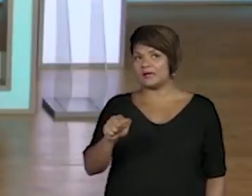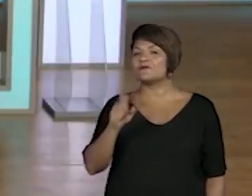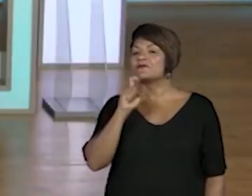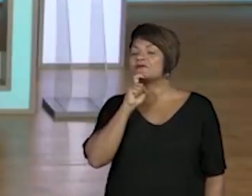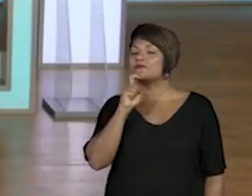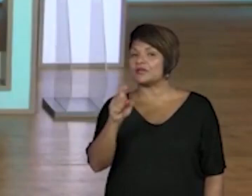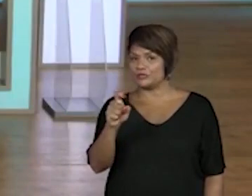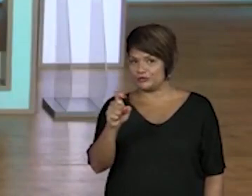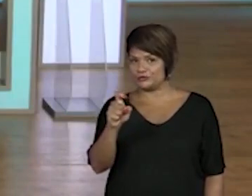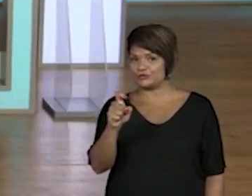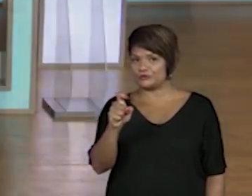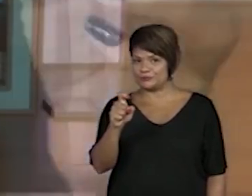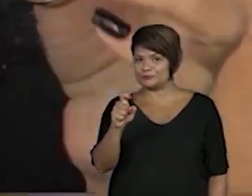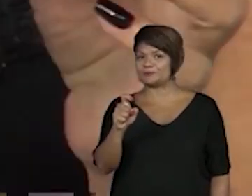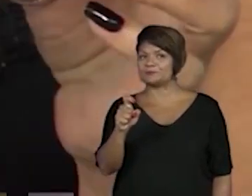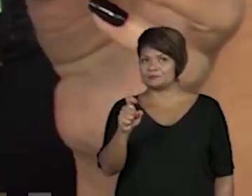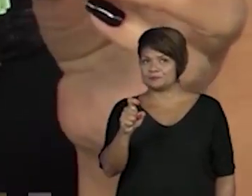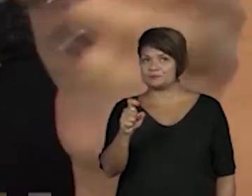verdinhas,